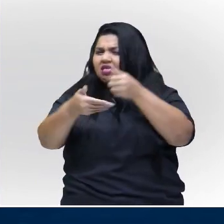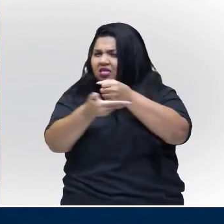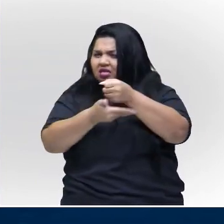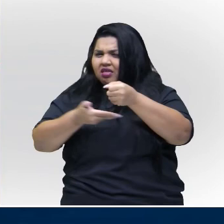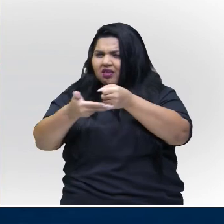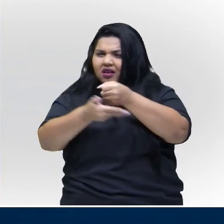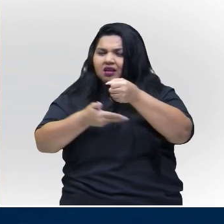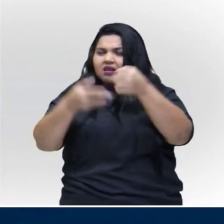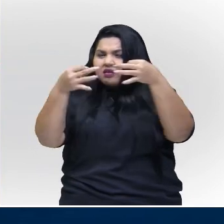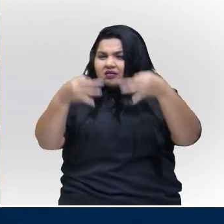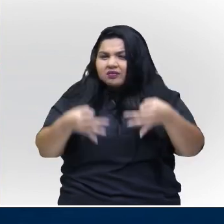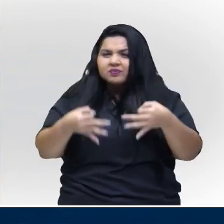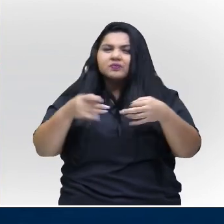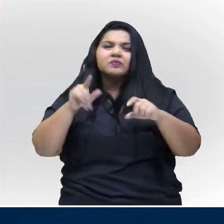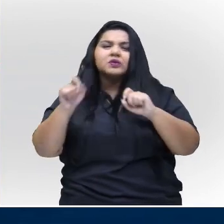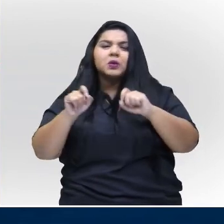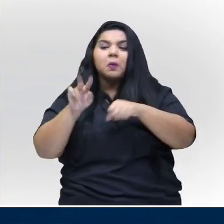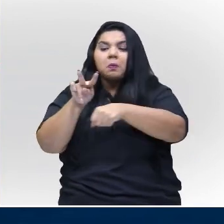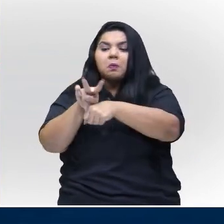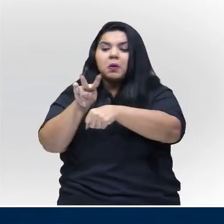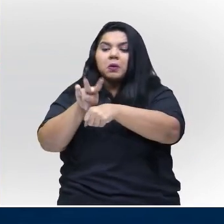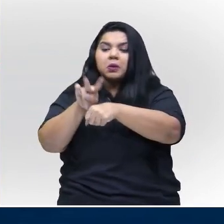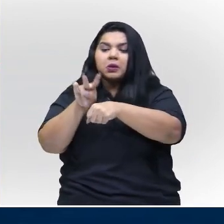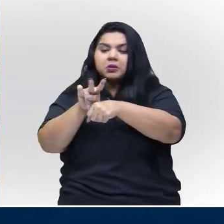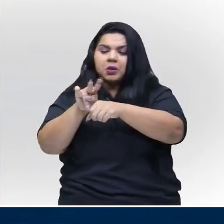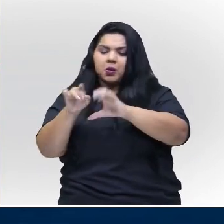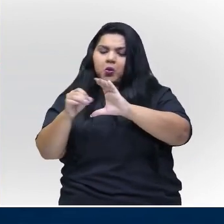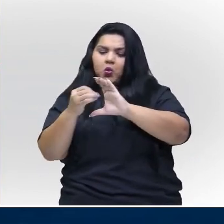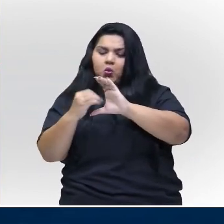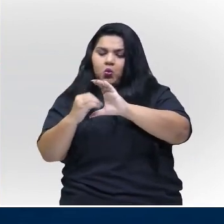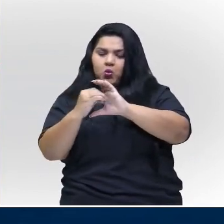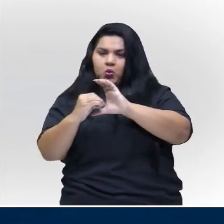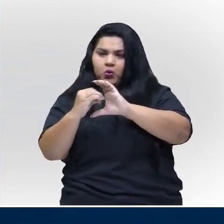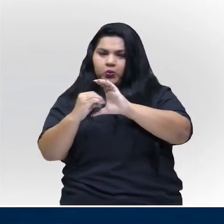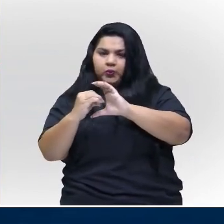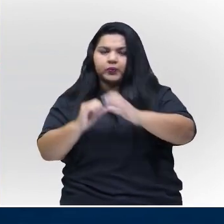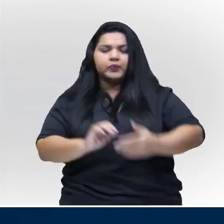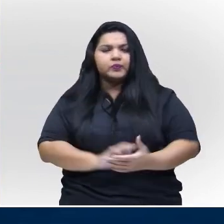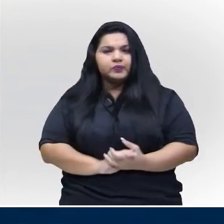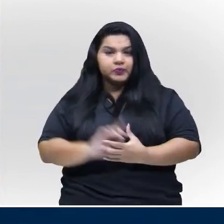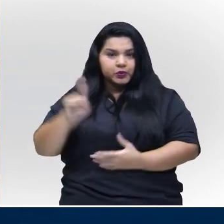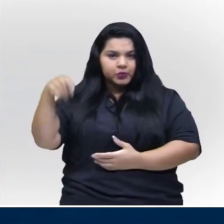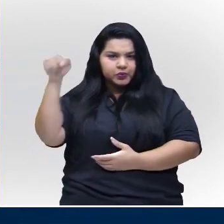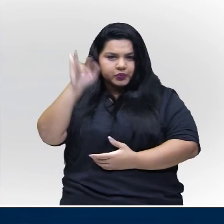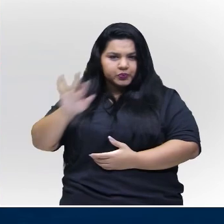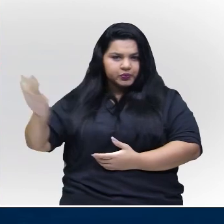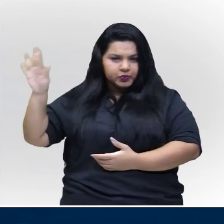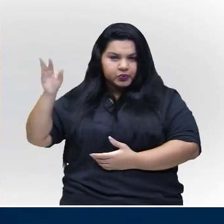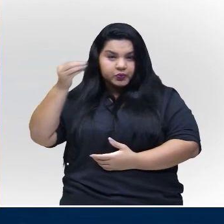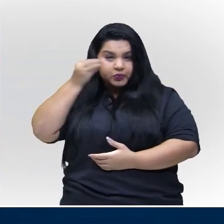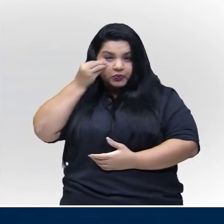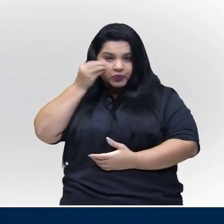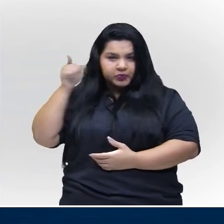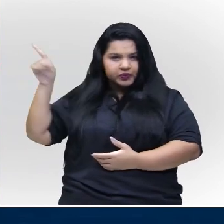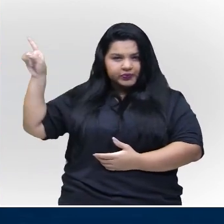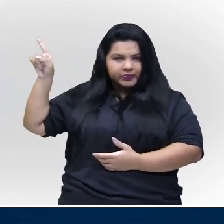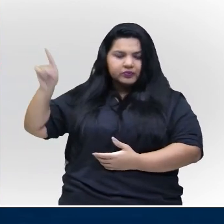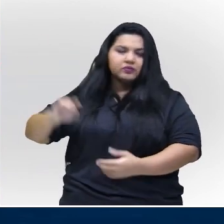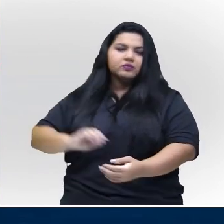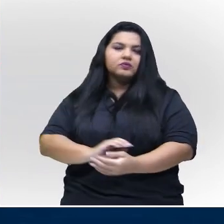é justamente a proteção desse núcleo, ok? Na próxima imagem, a gente vai observar aí, ó,